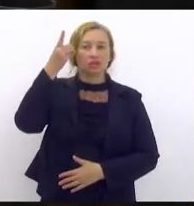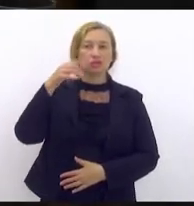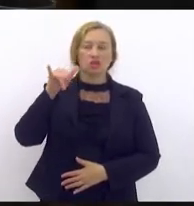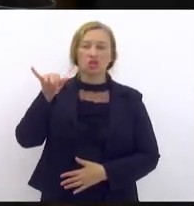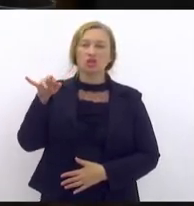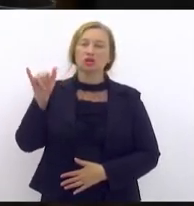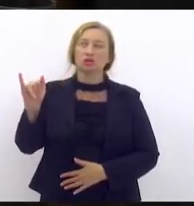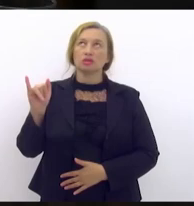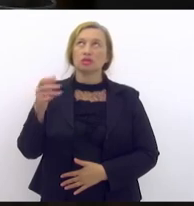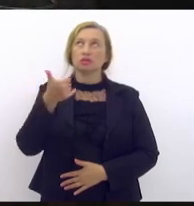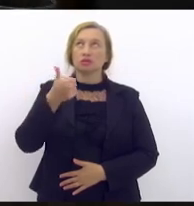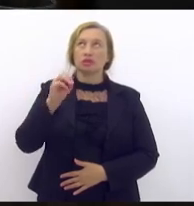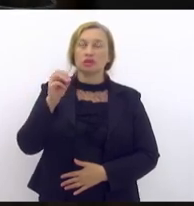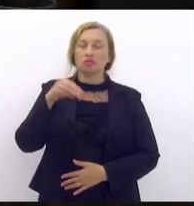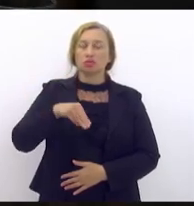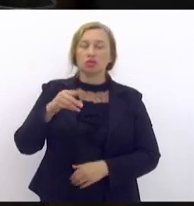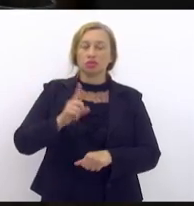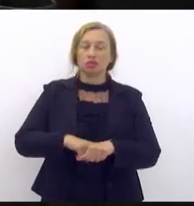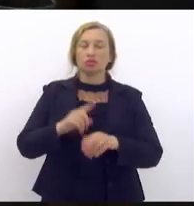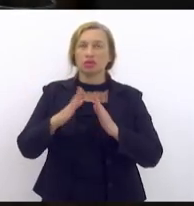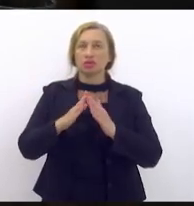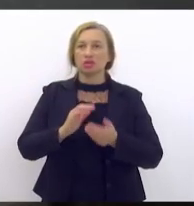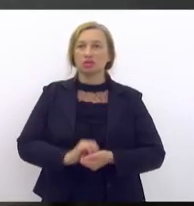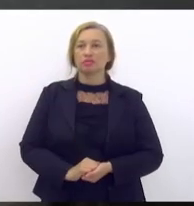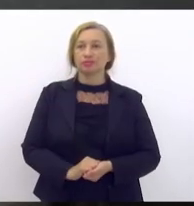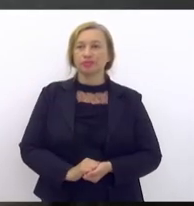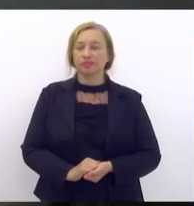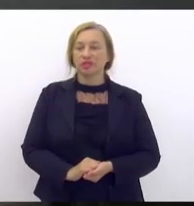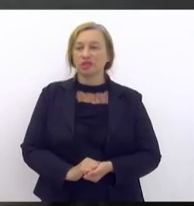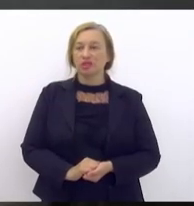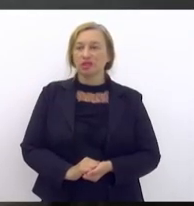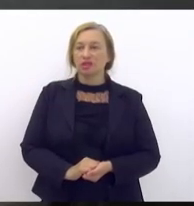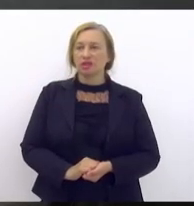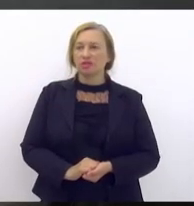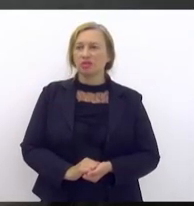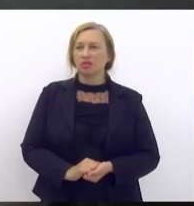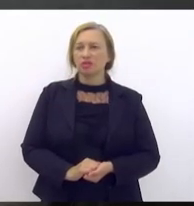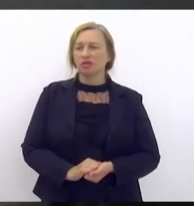Vossa Excelência dispõe de 10 minutos no tempo regimental.